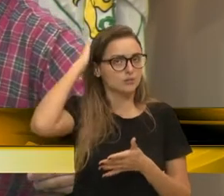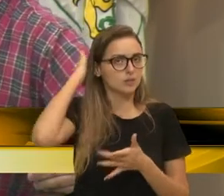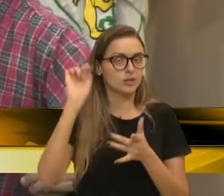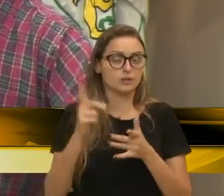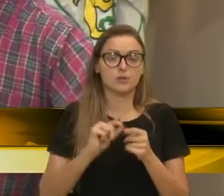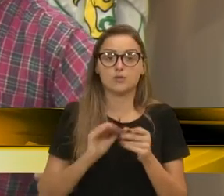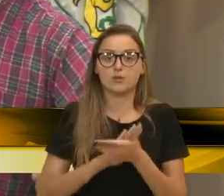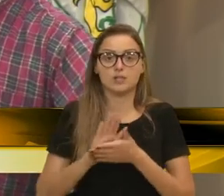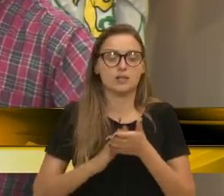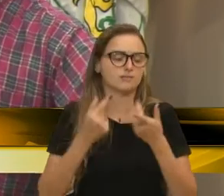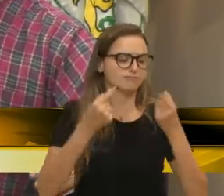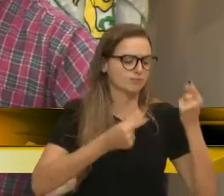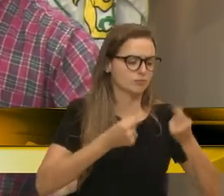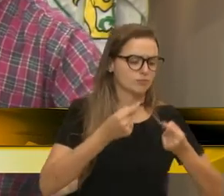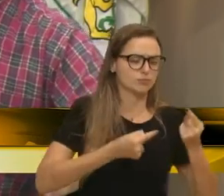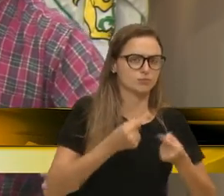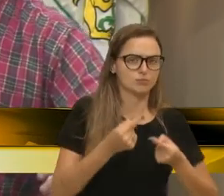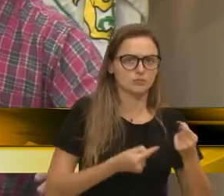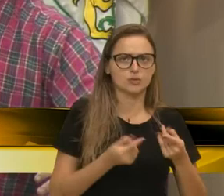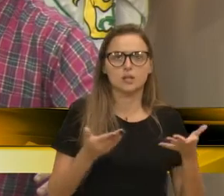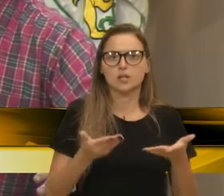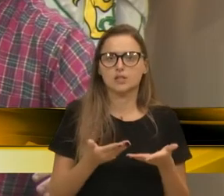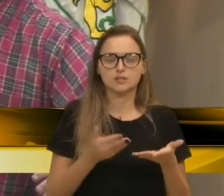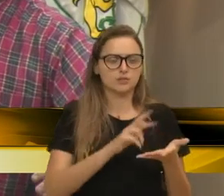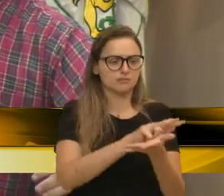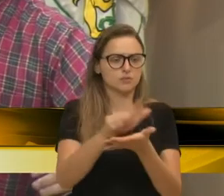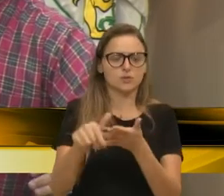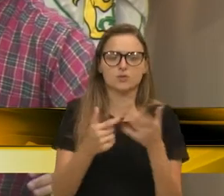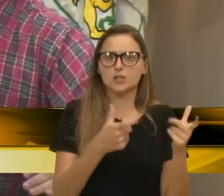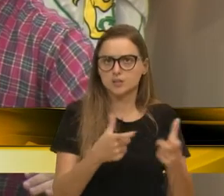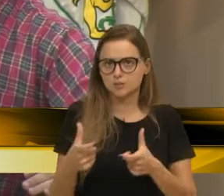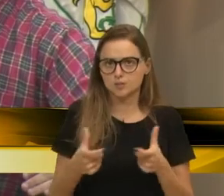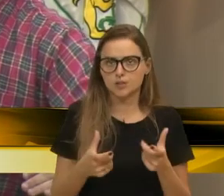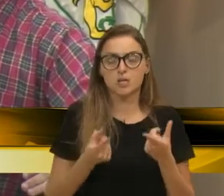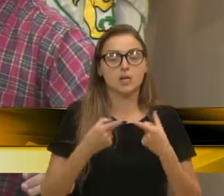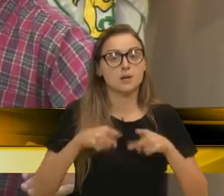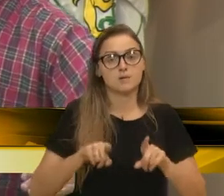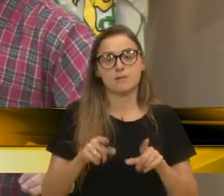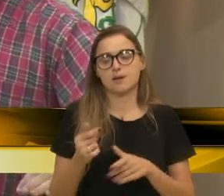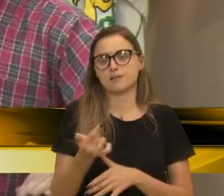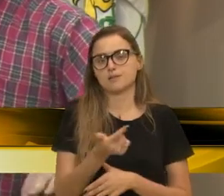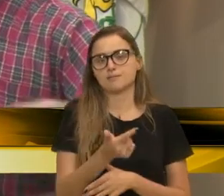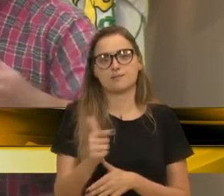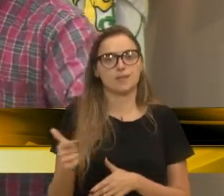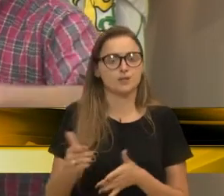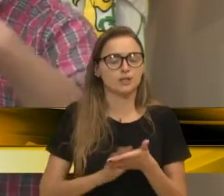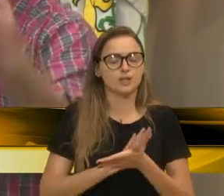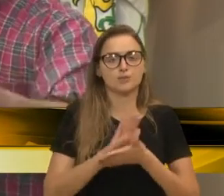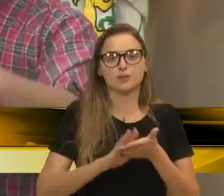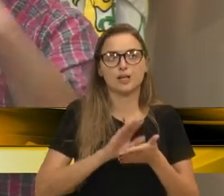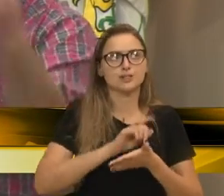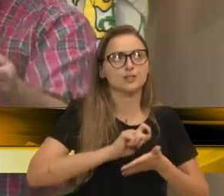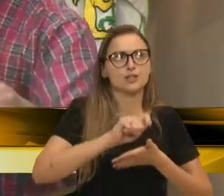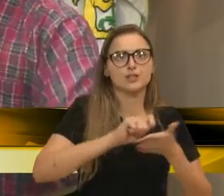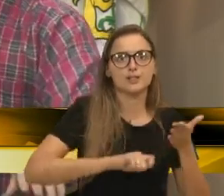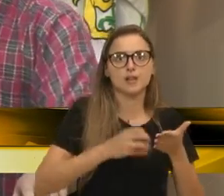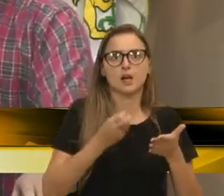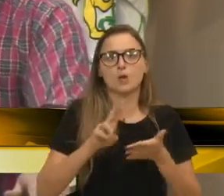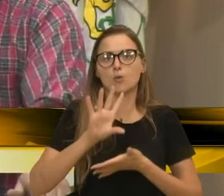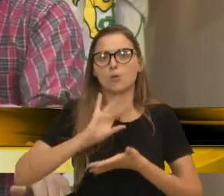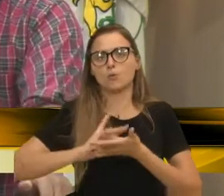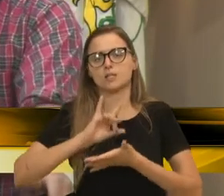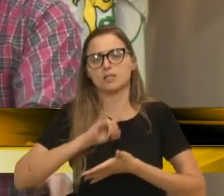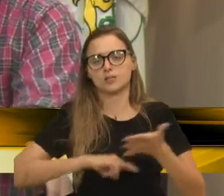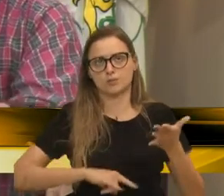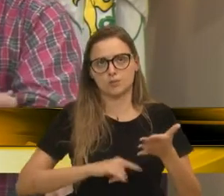discussão acontecendo em ambos os lugares, mas sem alguma questão de se protocolar, se oficializar e se seguir